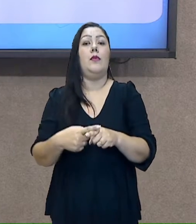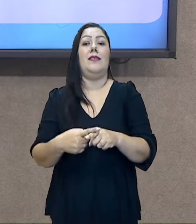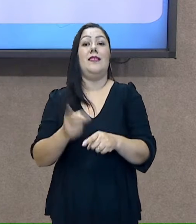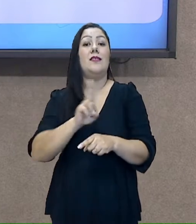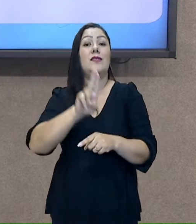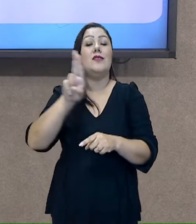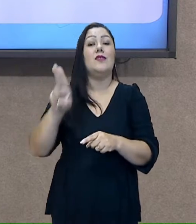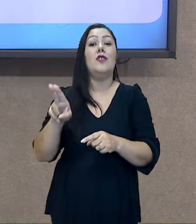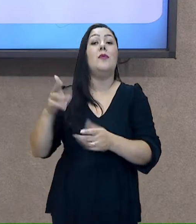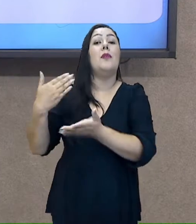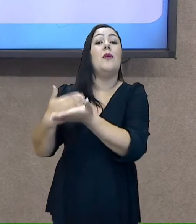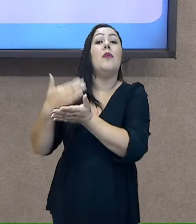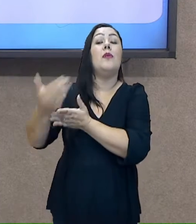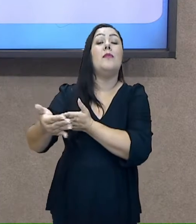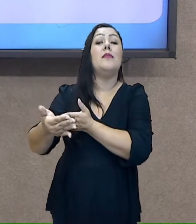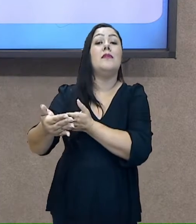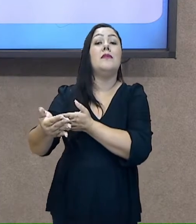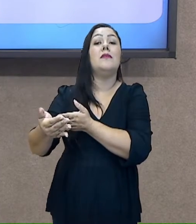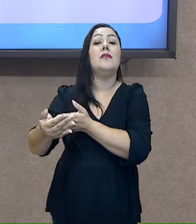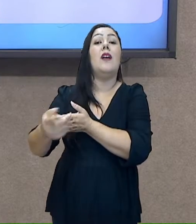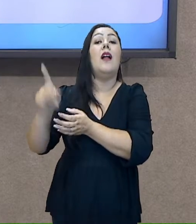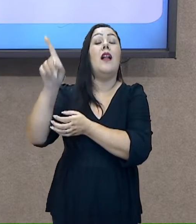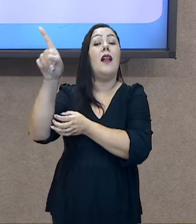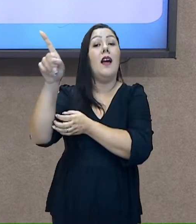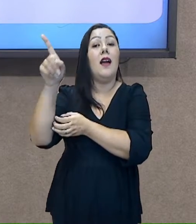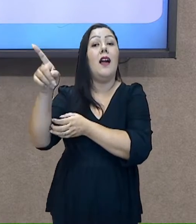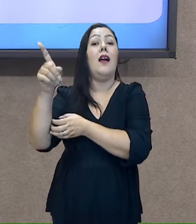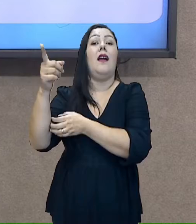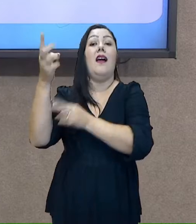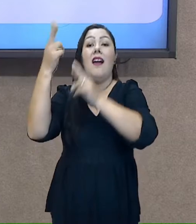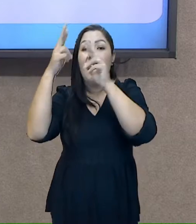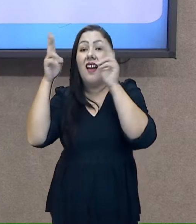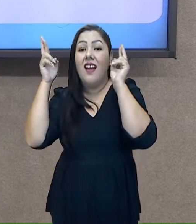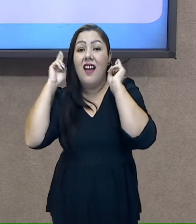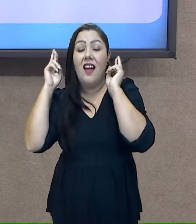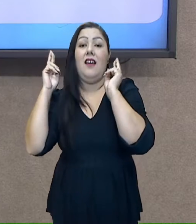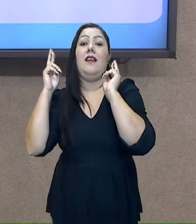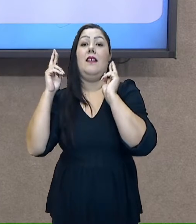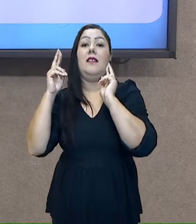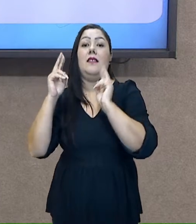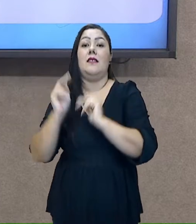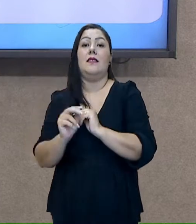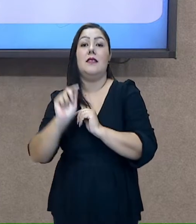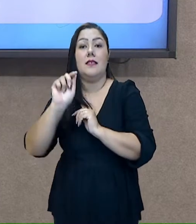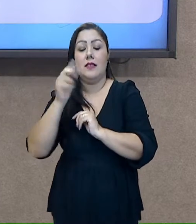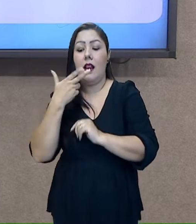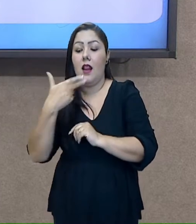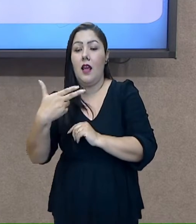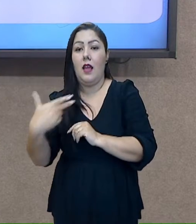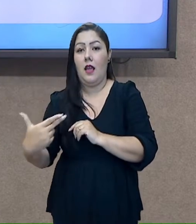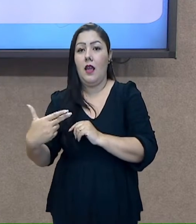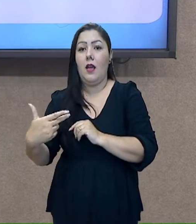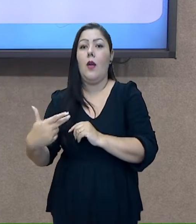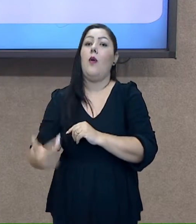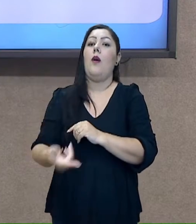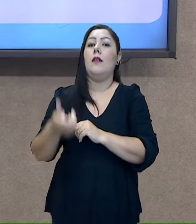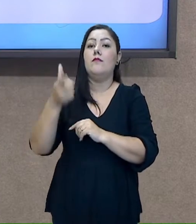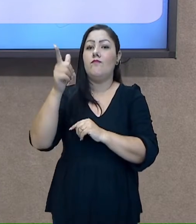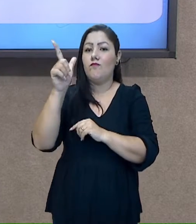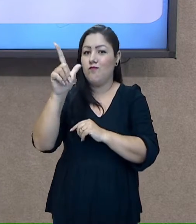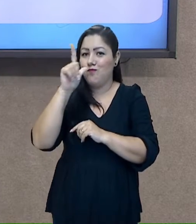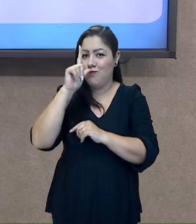têm origem em latim e nós não utilizamos o nome em latim. E